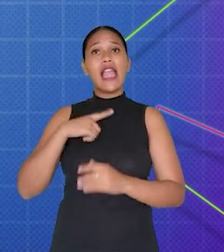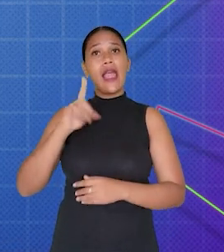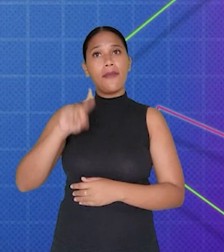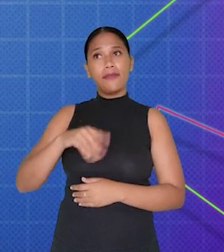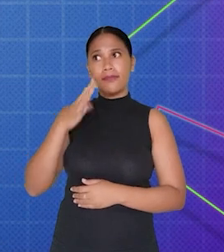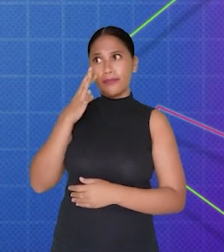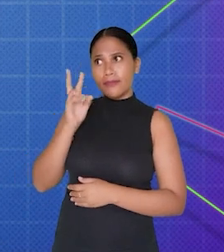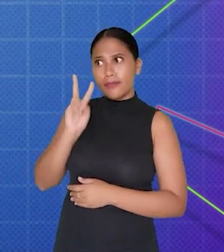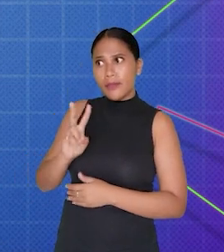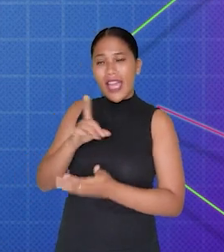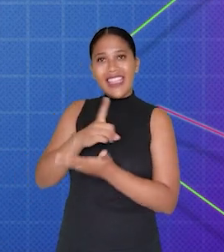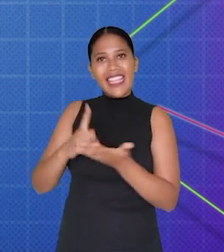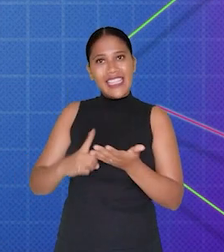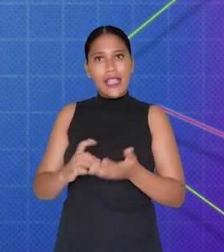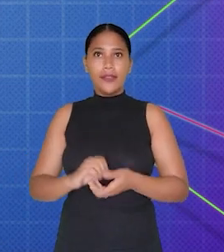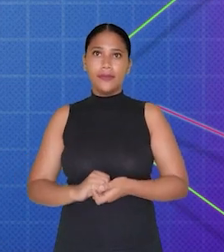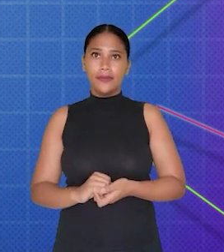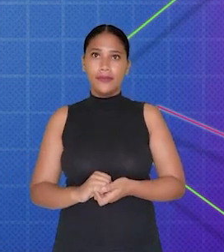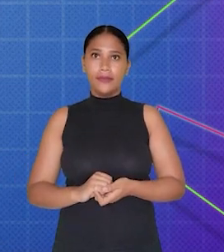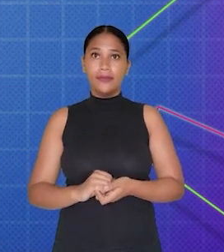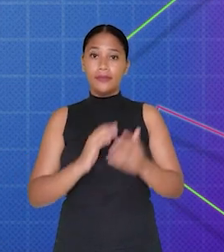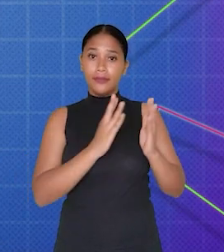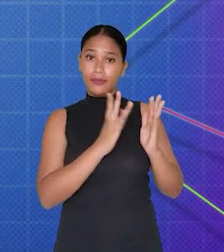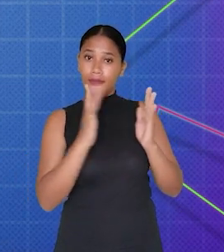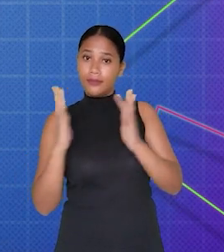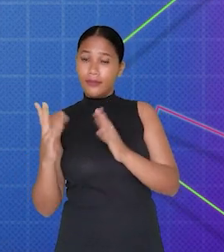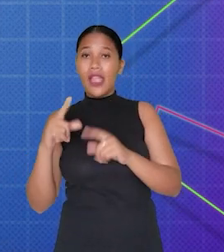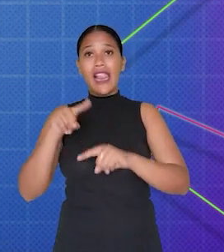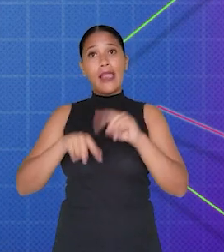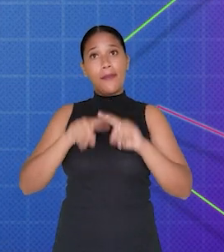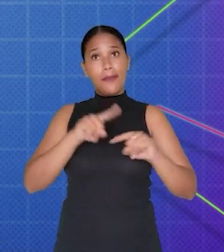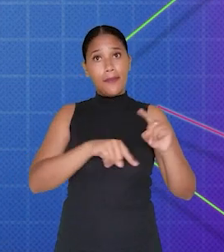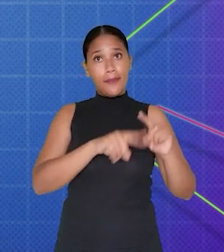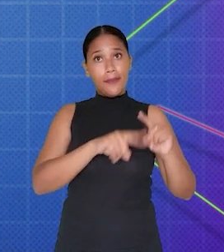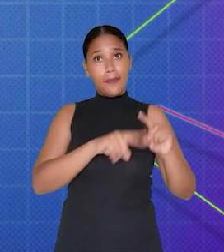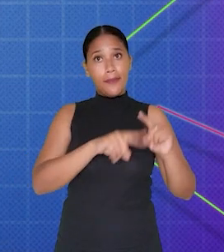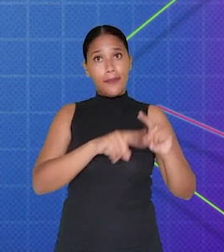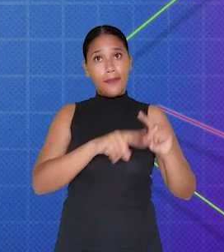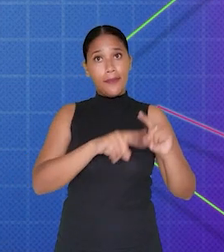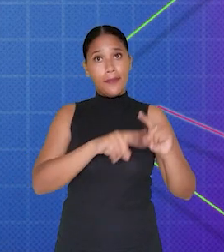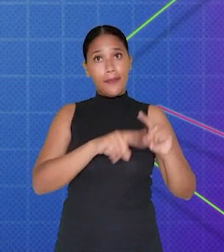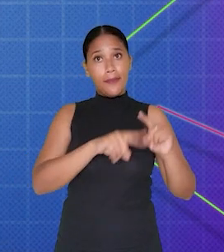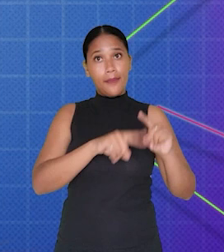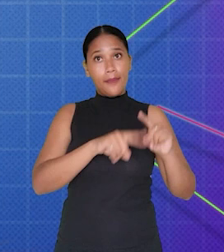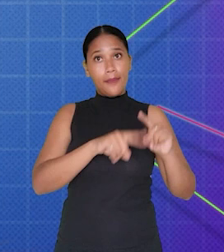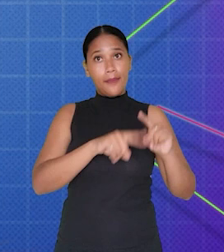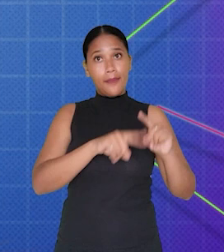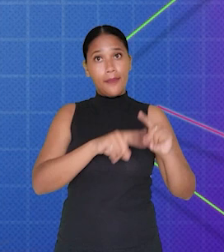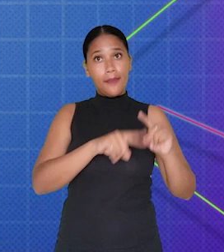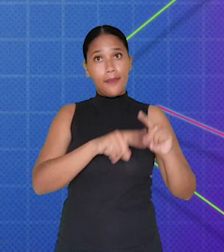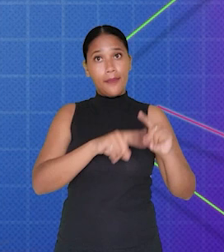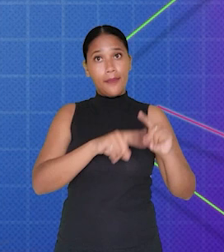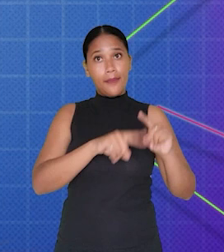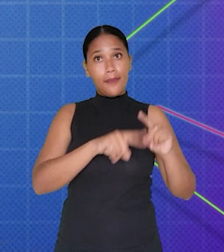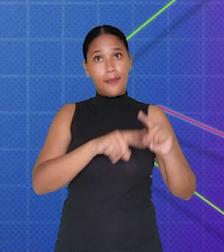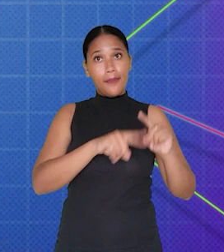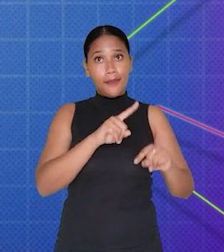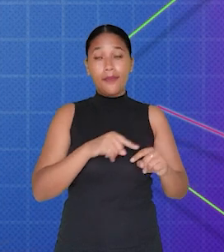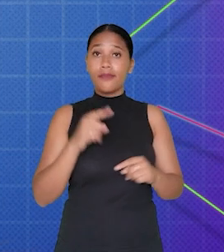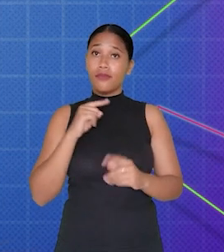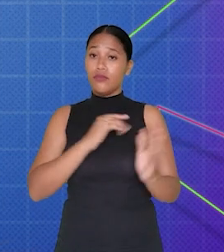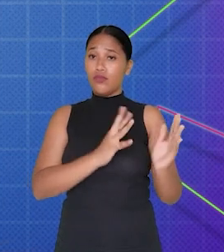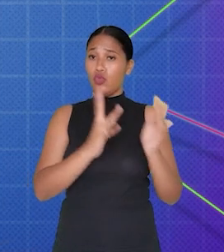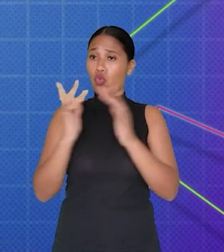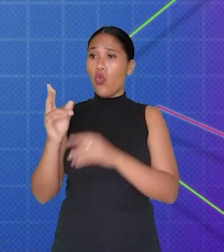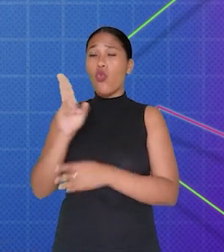etapa importante a ser considerada no design de jogos. Percurso de elementos. Efeito sonoro referente ao tópico que a professora está citando.